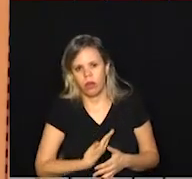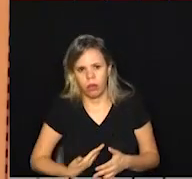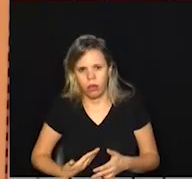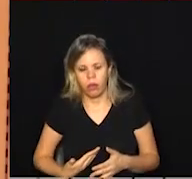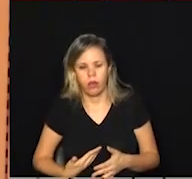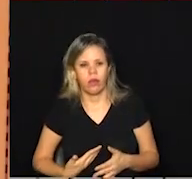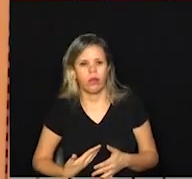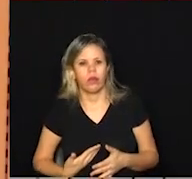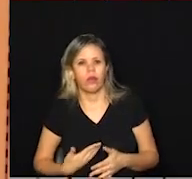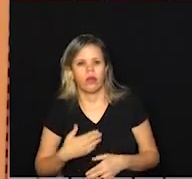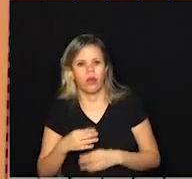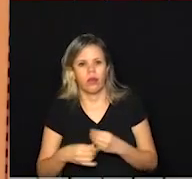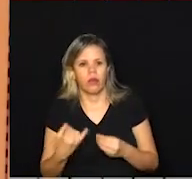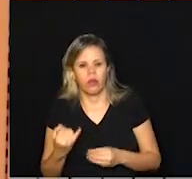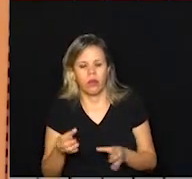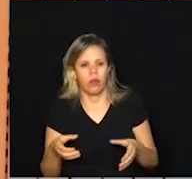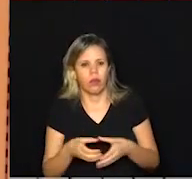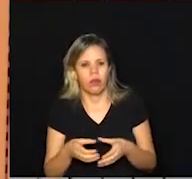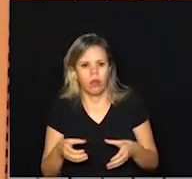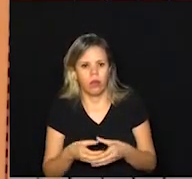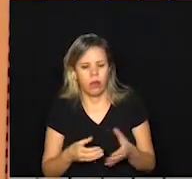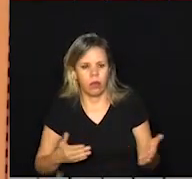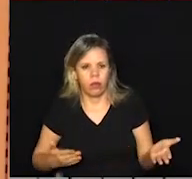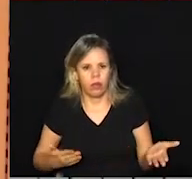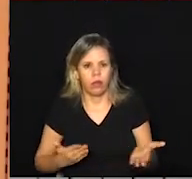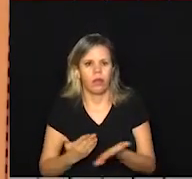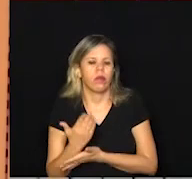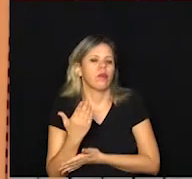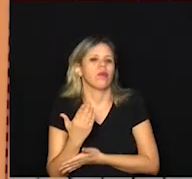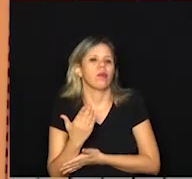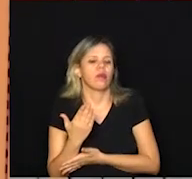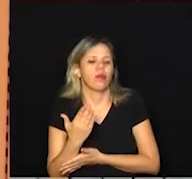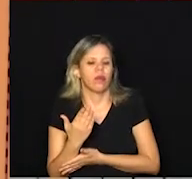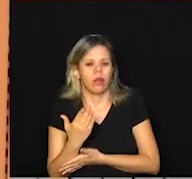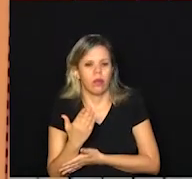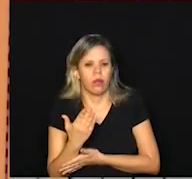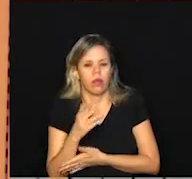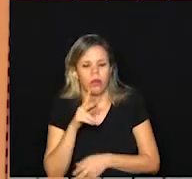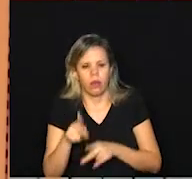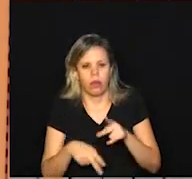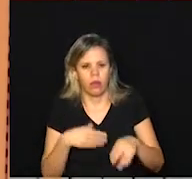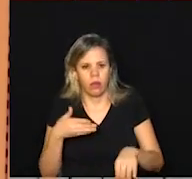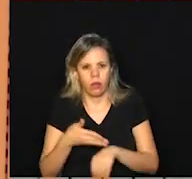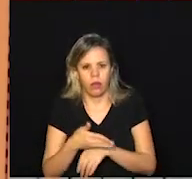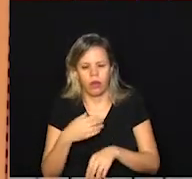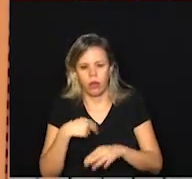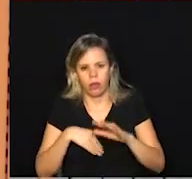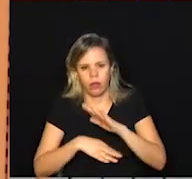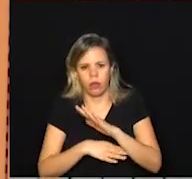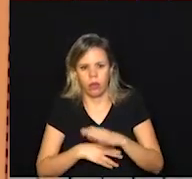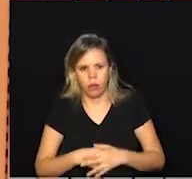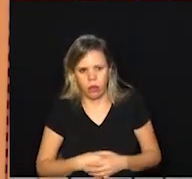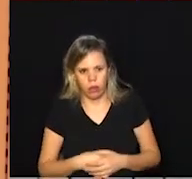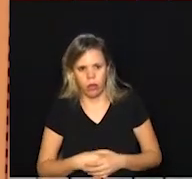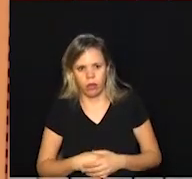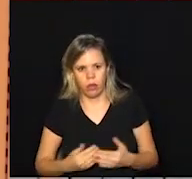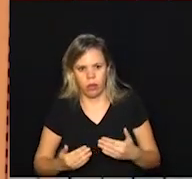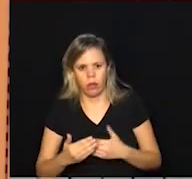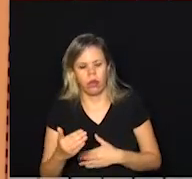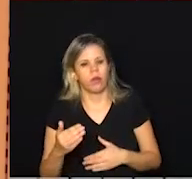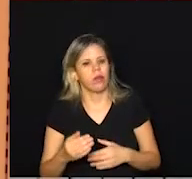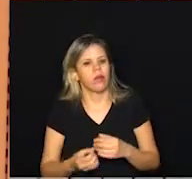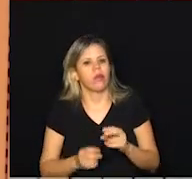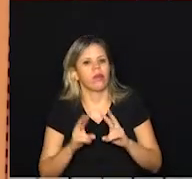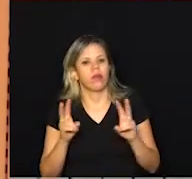constituído a comissão foi Eleita pelos pelos pares aqui na Câmara Municipal a partir das